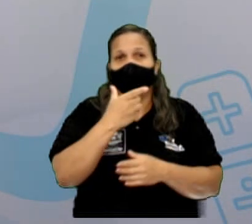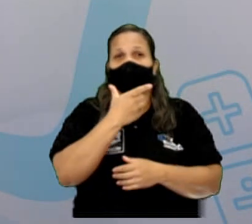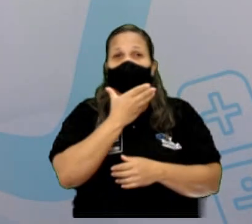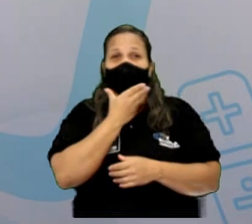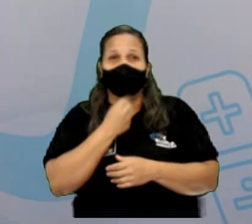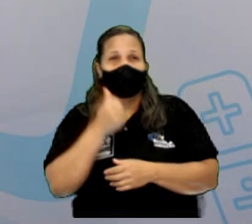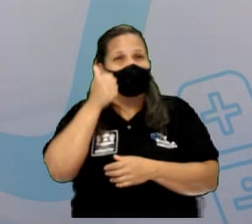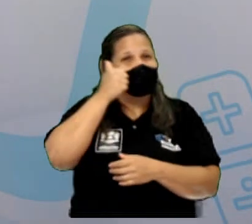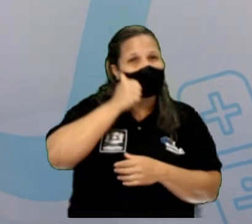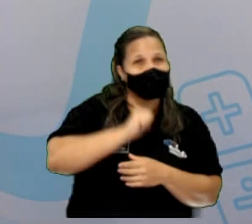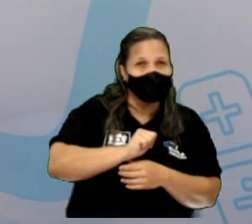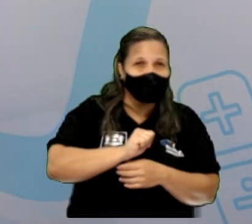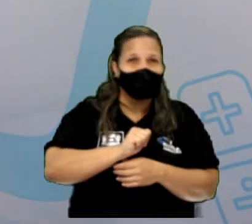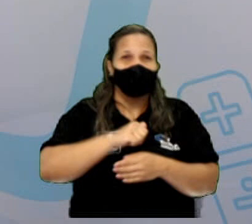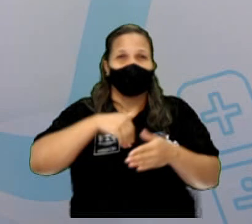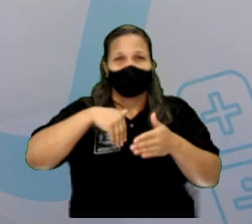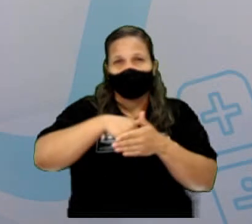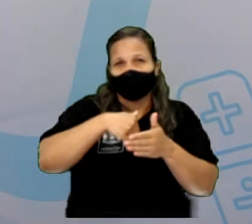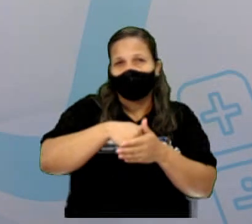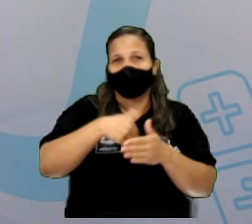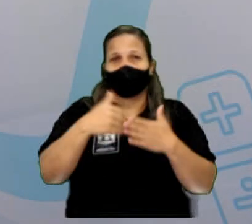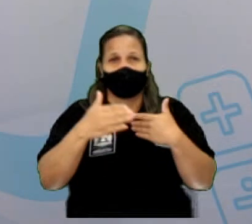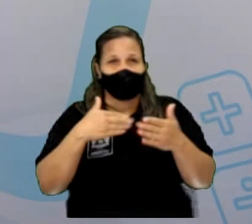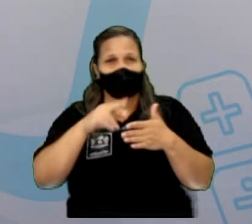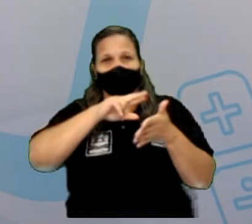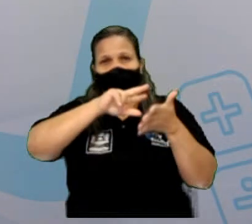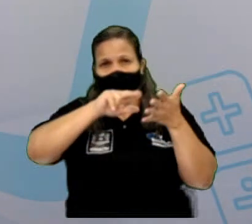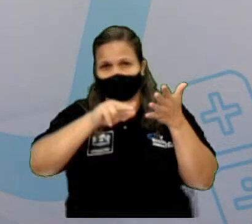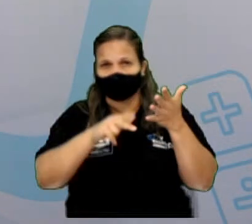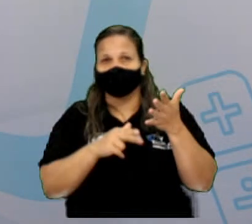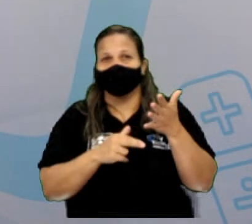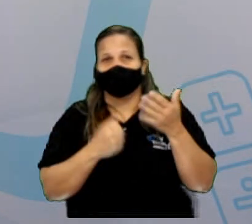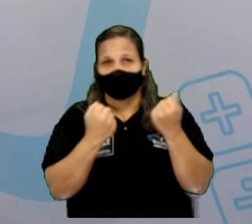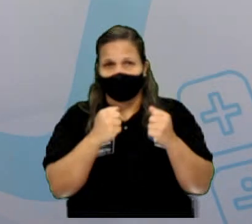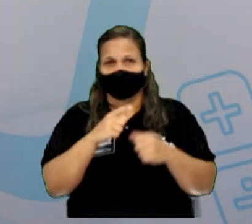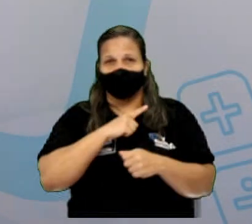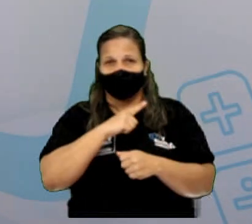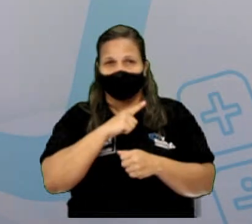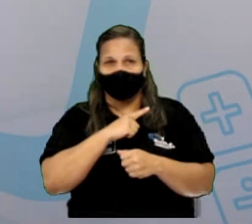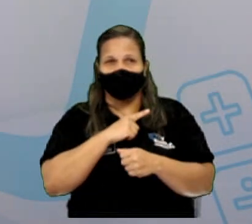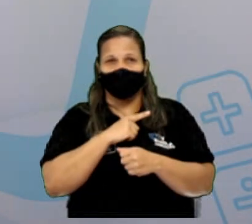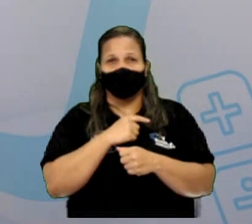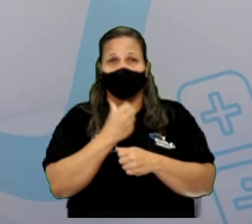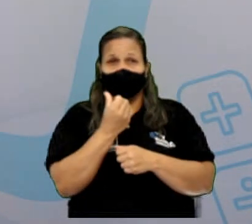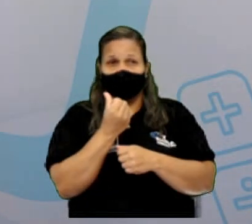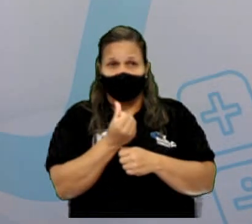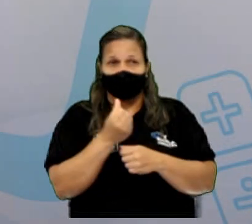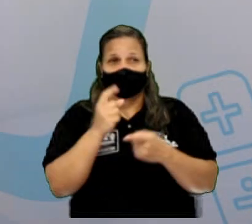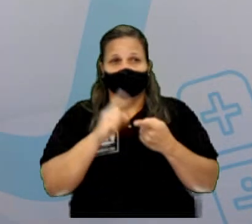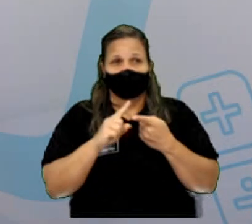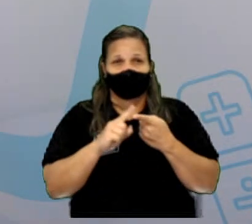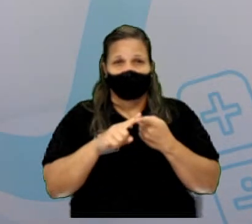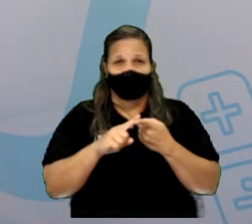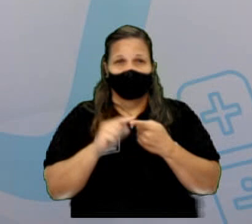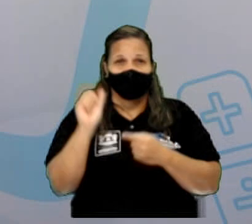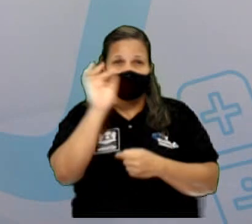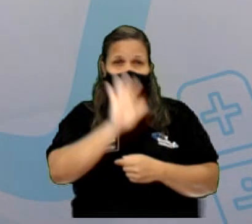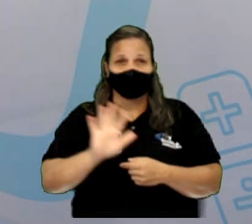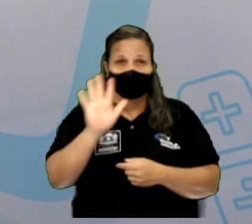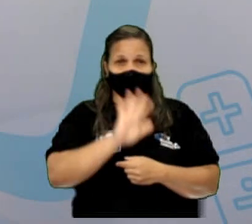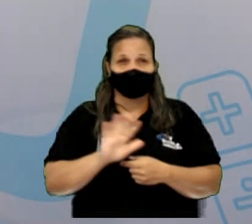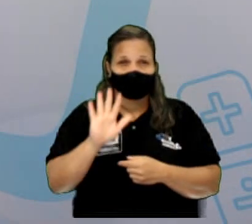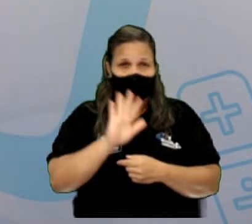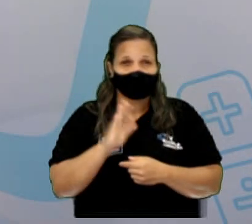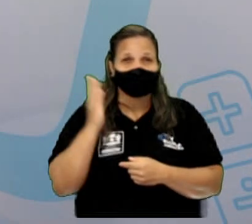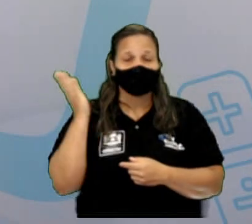eles orientam os atletas, certo? São 6, vocês podem notar aí. 3 ofensivos e 3 defensivos. Entre